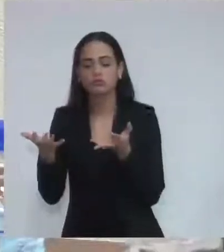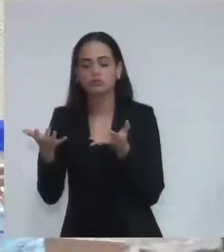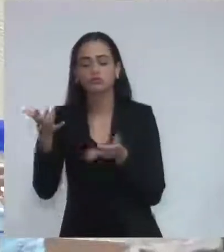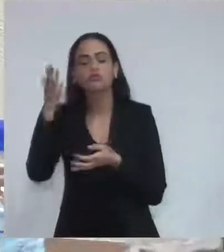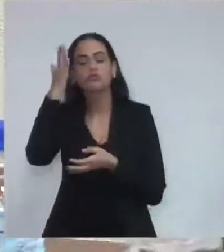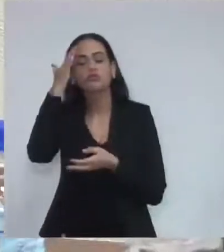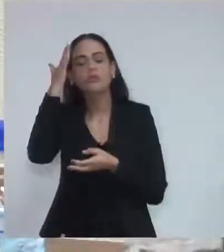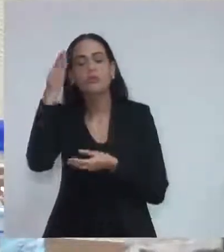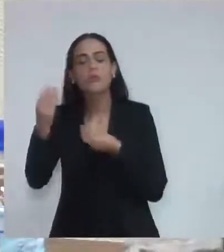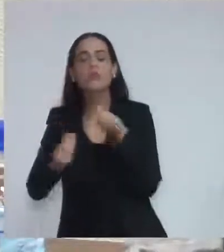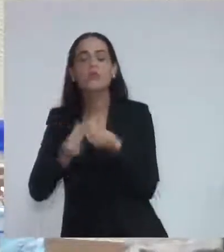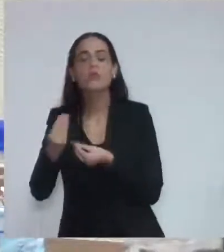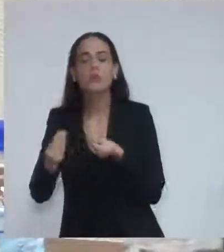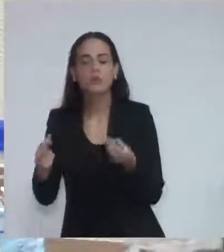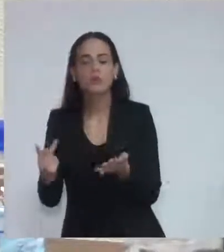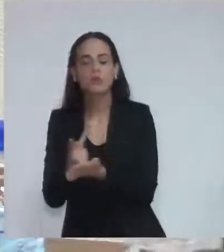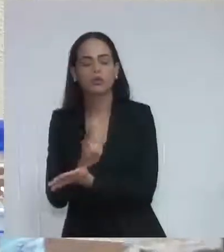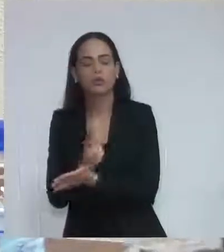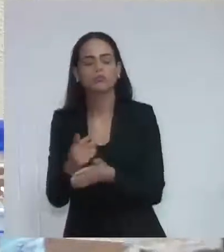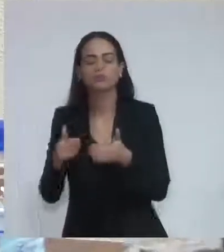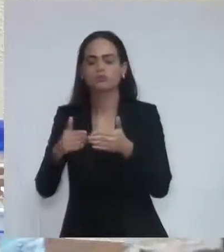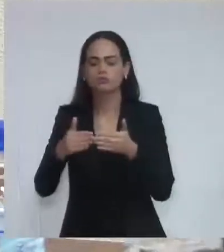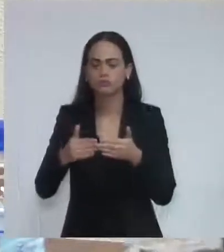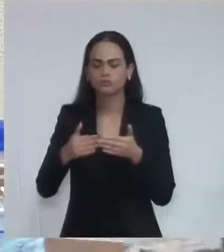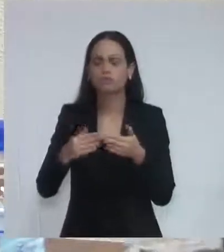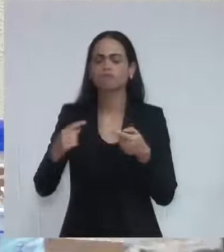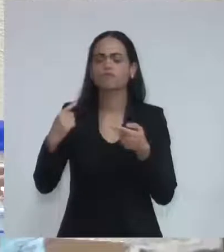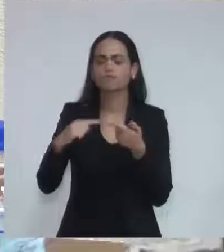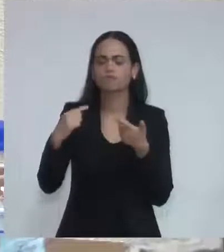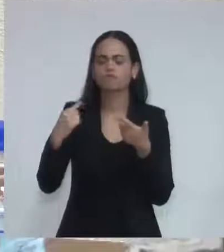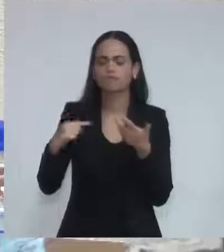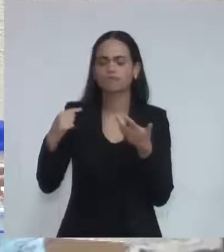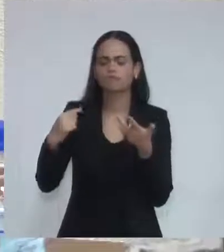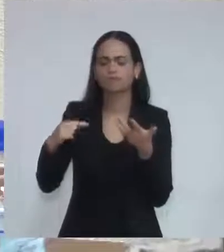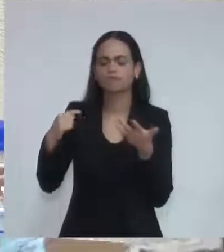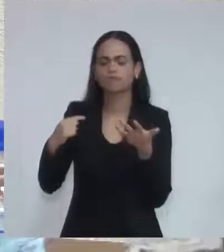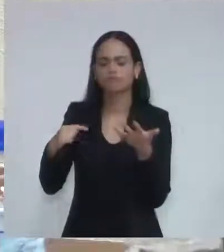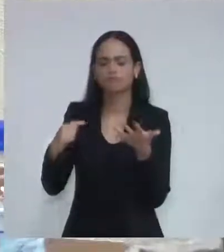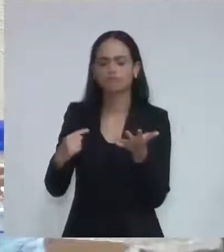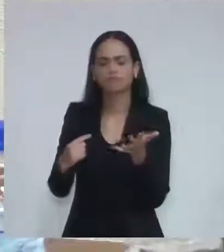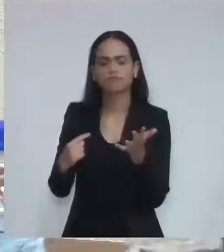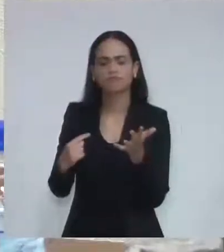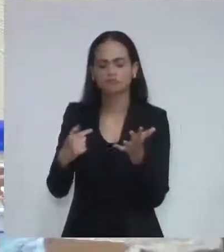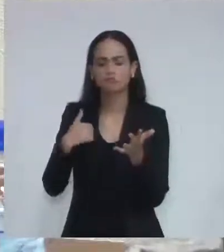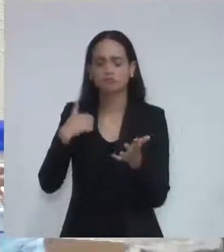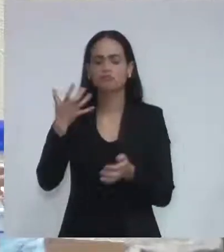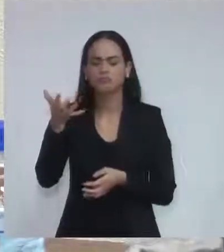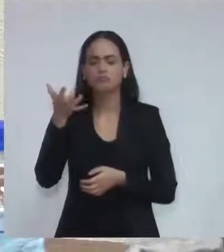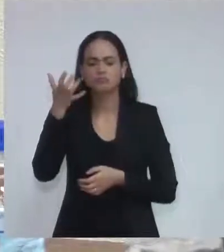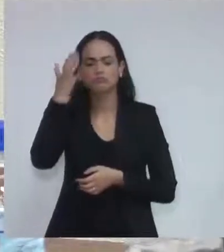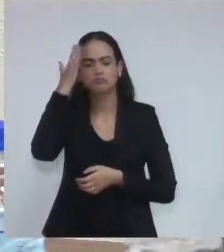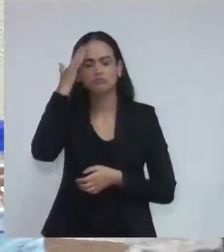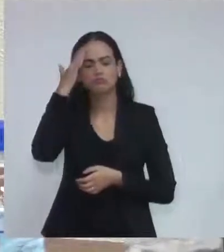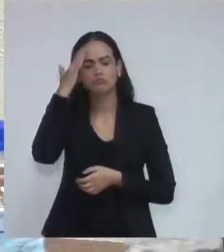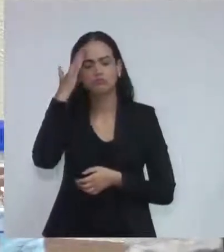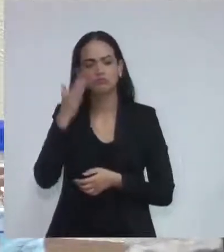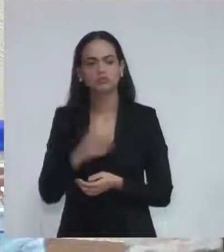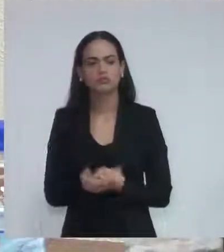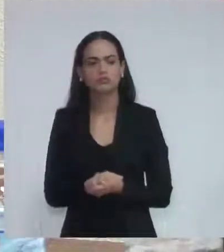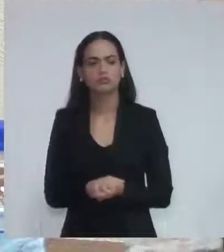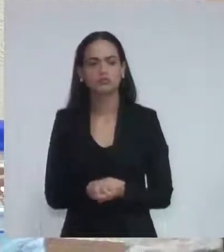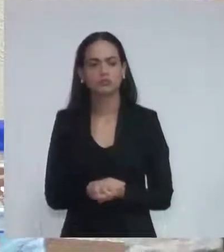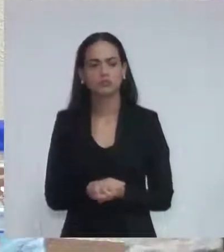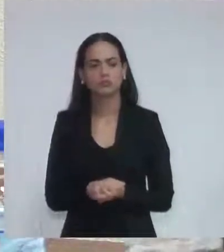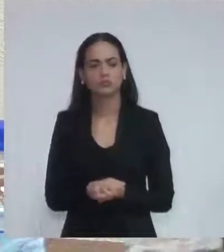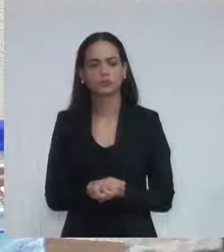daí. Então, eu vou perguntar requerimento por requerimento. Tá? Eu quero saber também. Agora, o